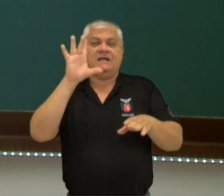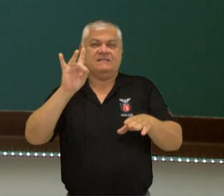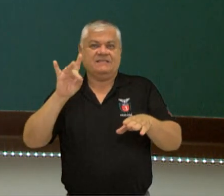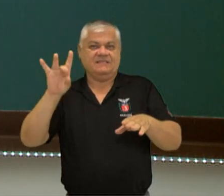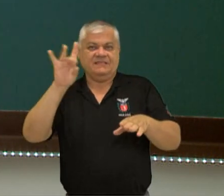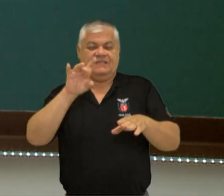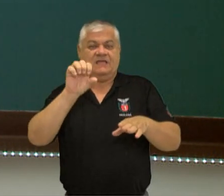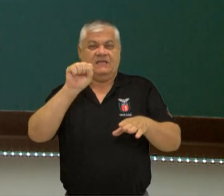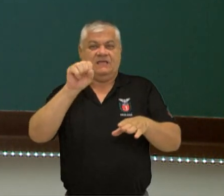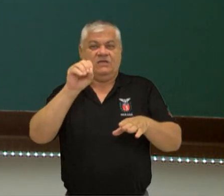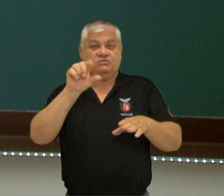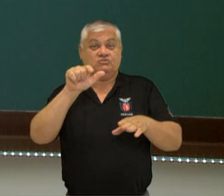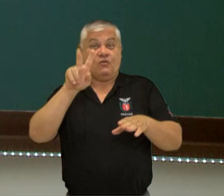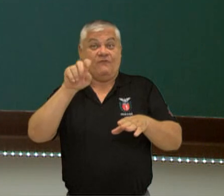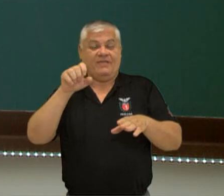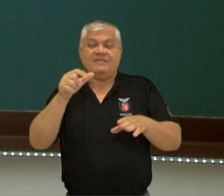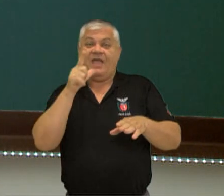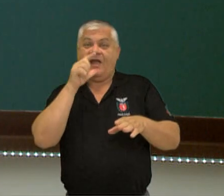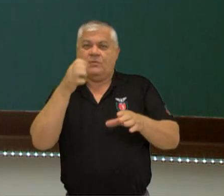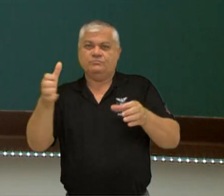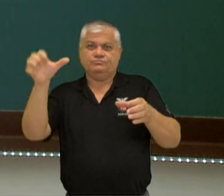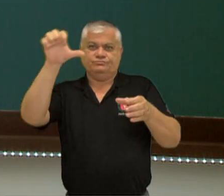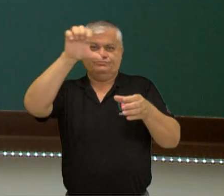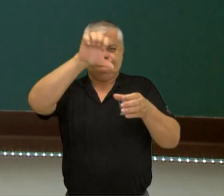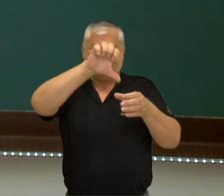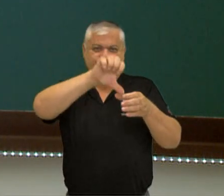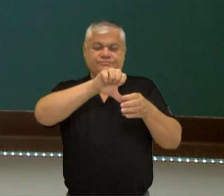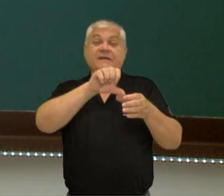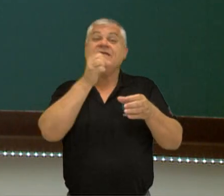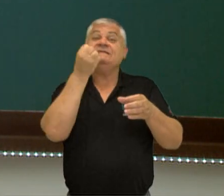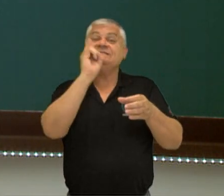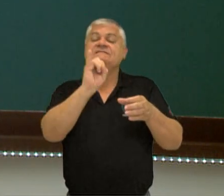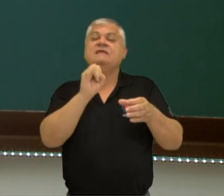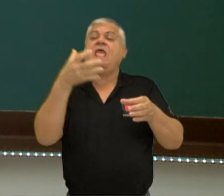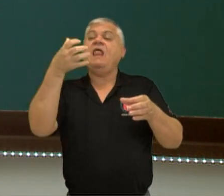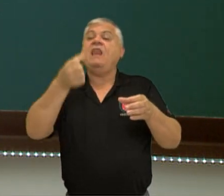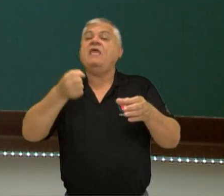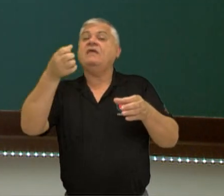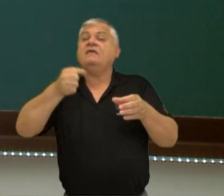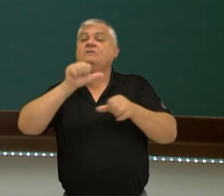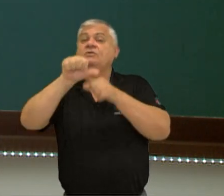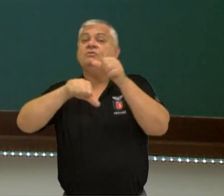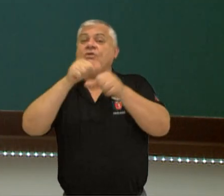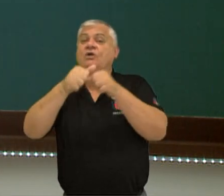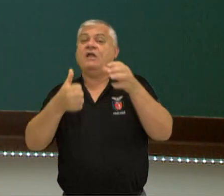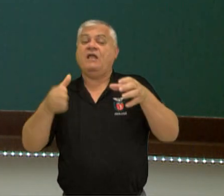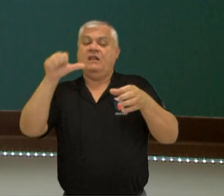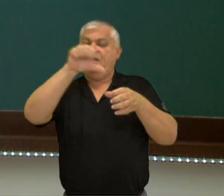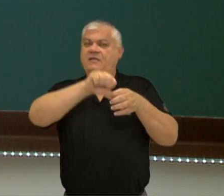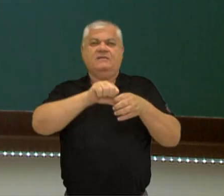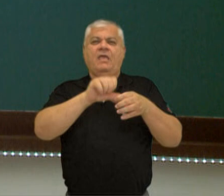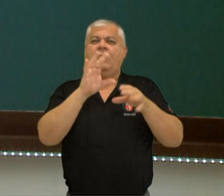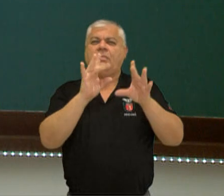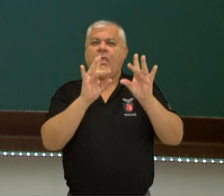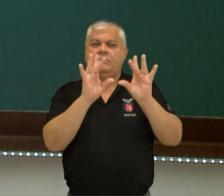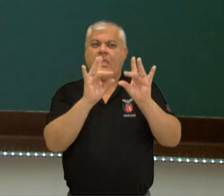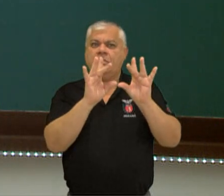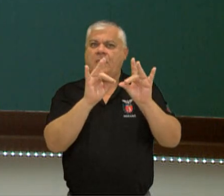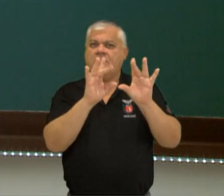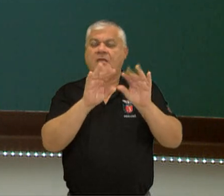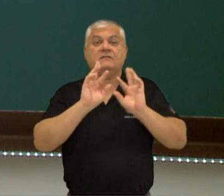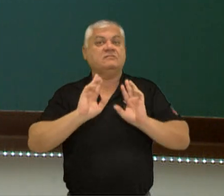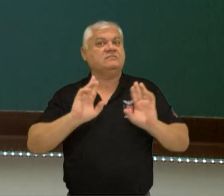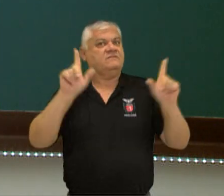colocando mais água. Se por acaso eu adicionar leite nesse café, eu não estou fazendo diluição. O leite é outro tipo